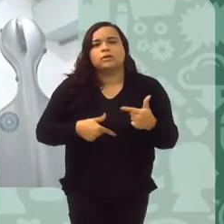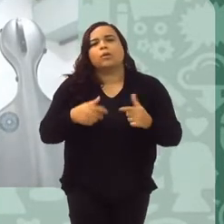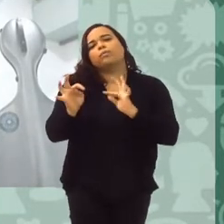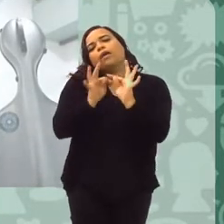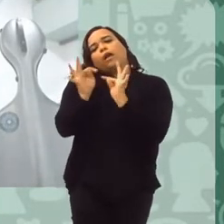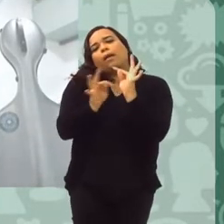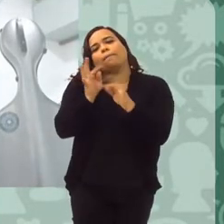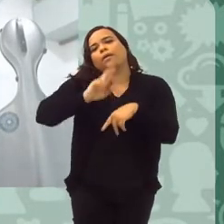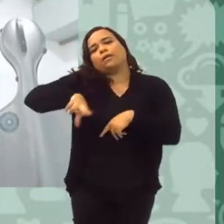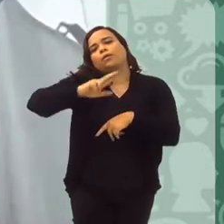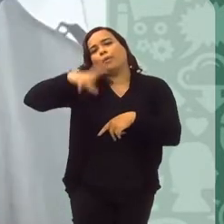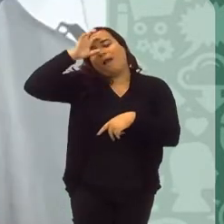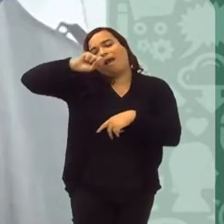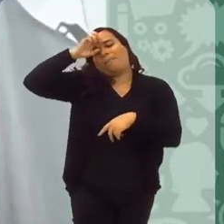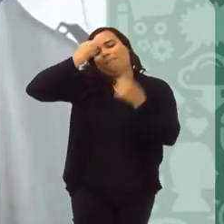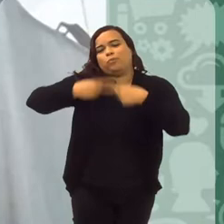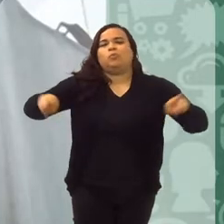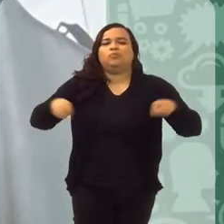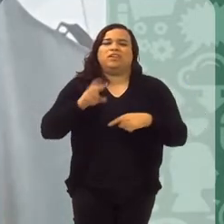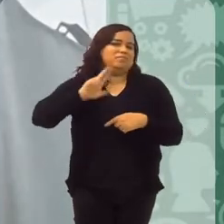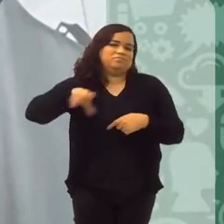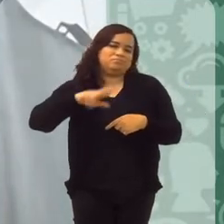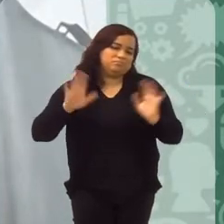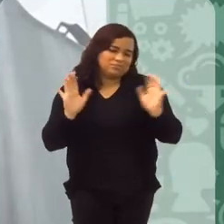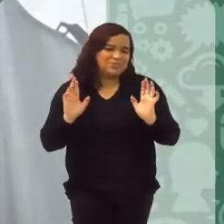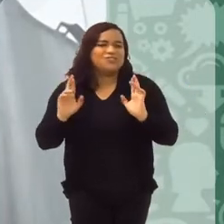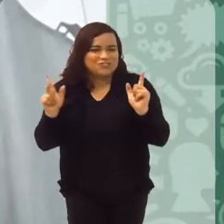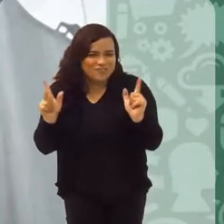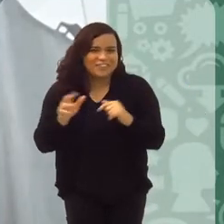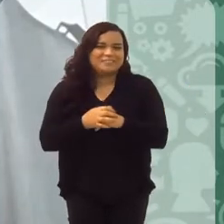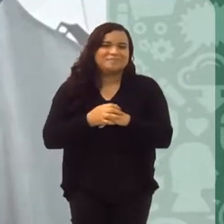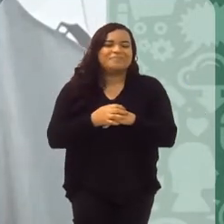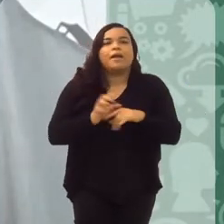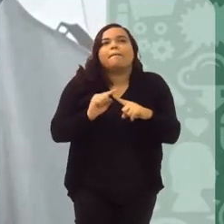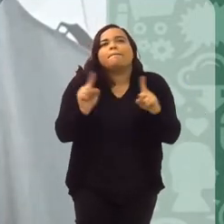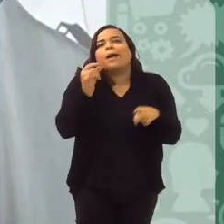não o aprendizado musical. Mas isso não quer dizer que